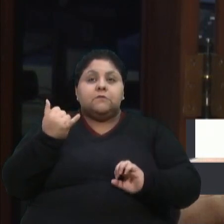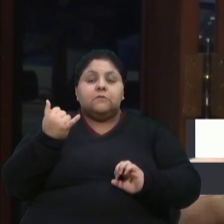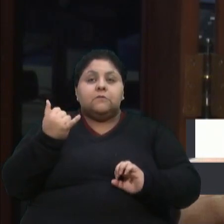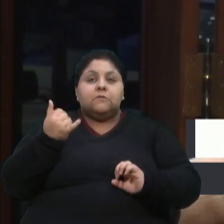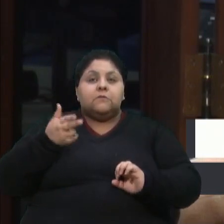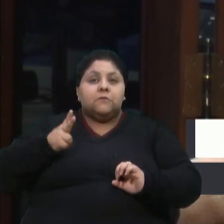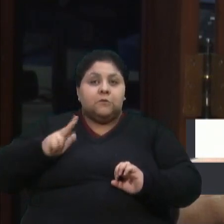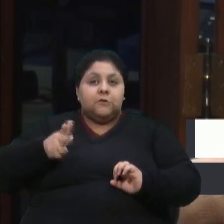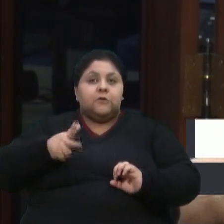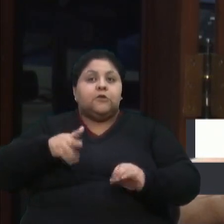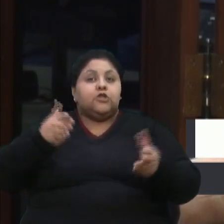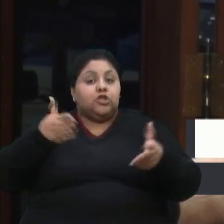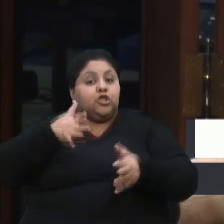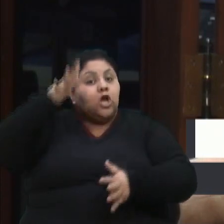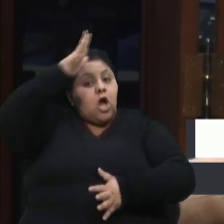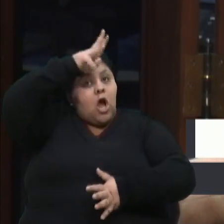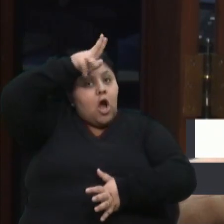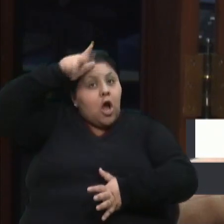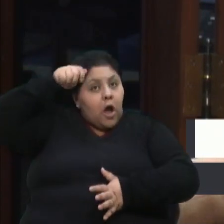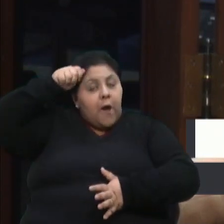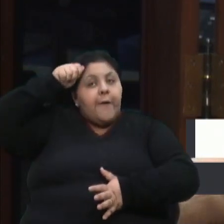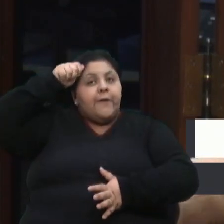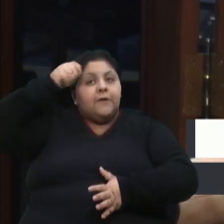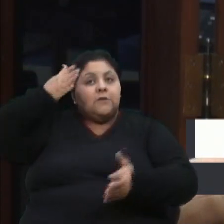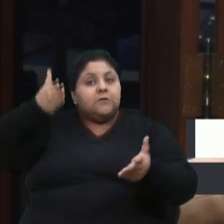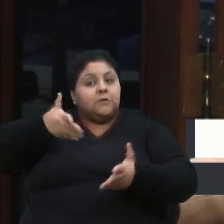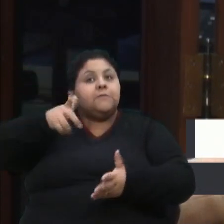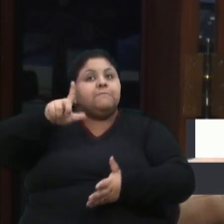com o município